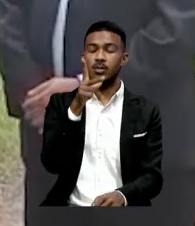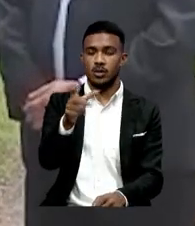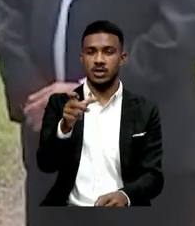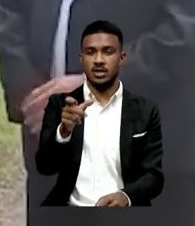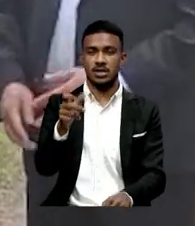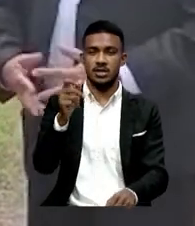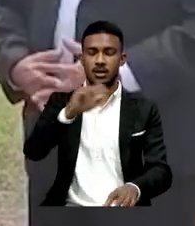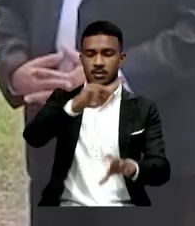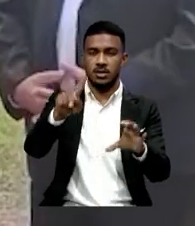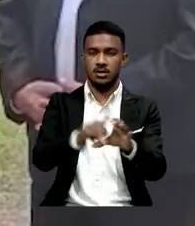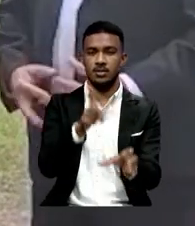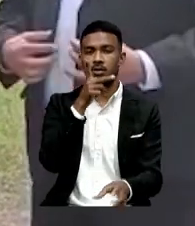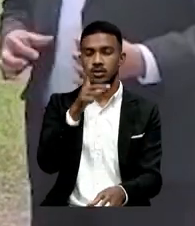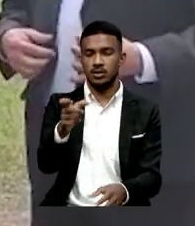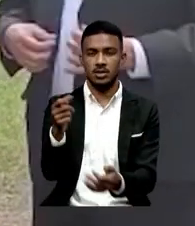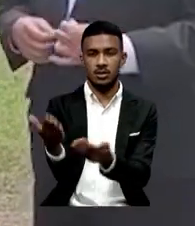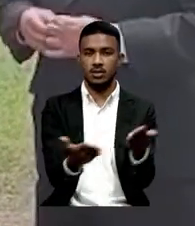portuguesa. Lori,